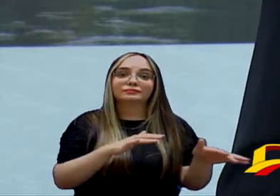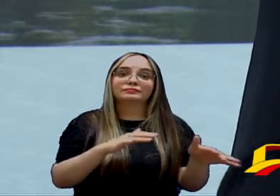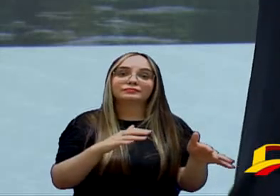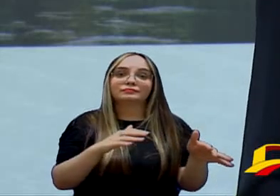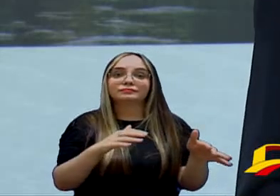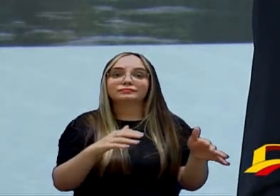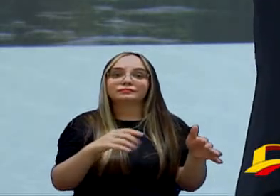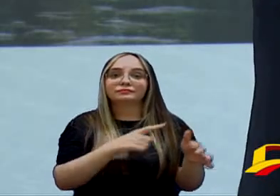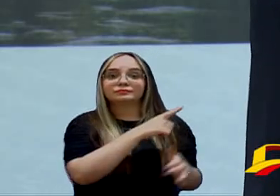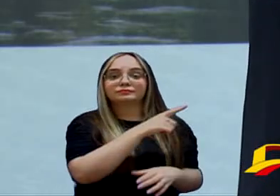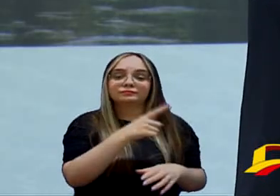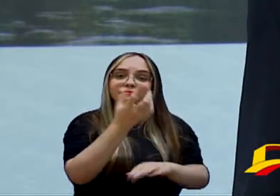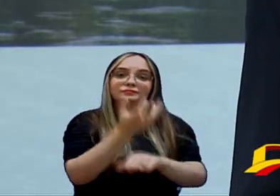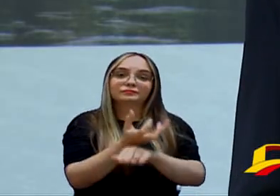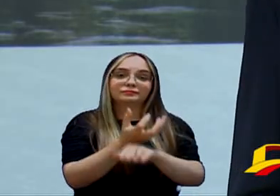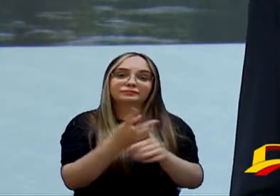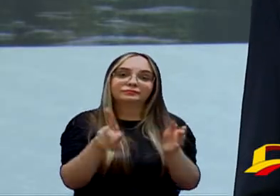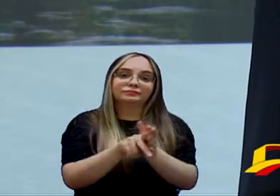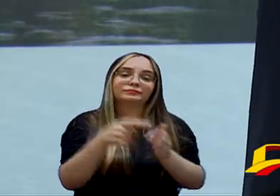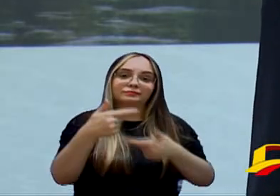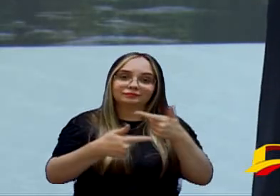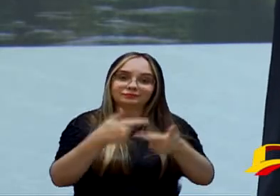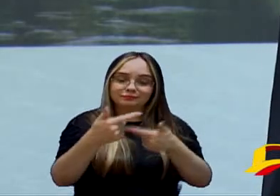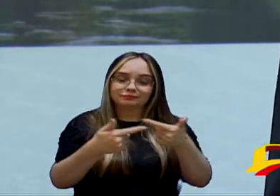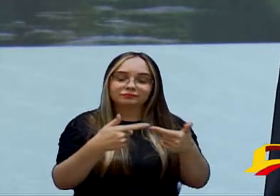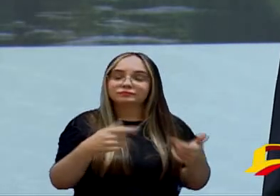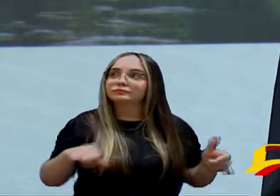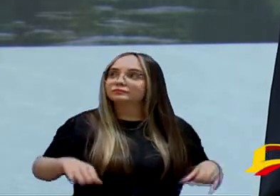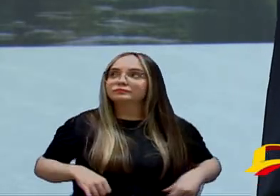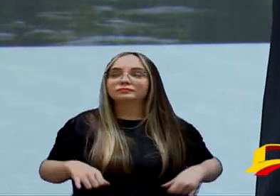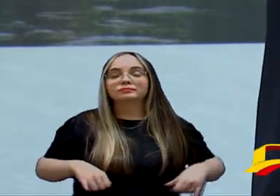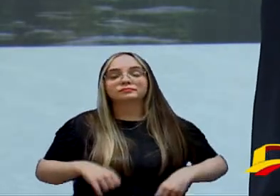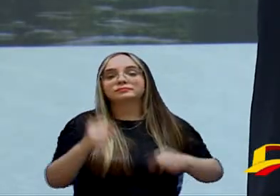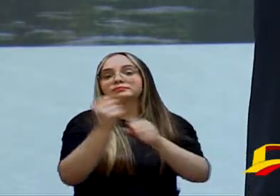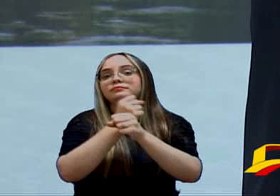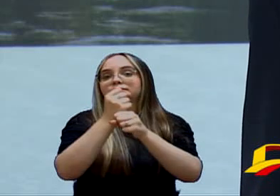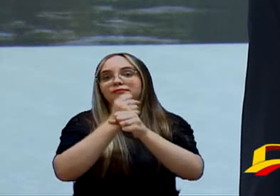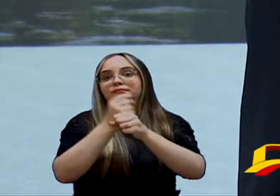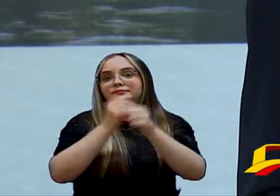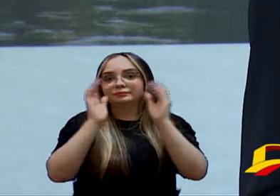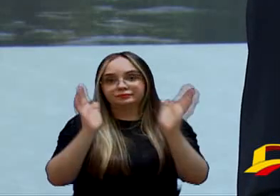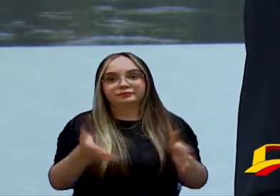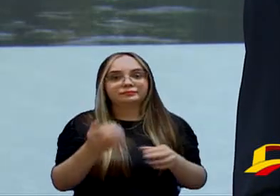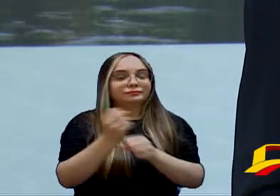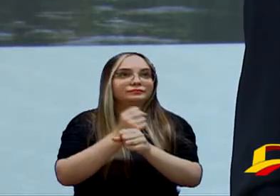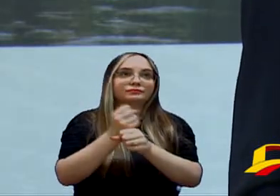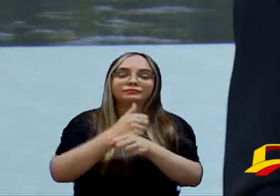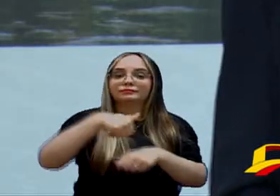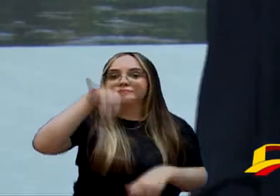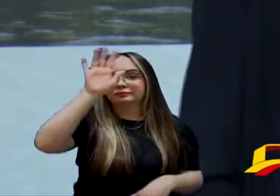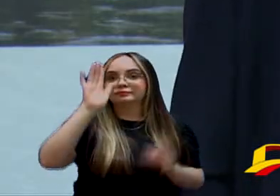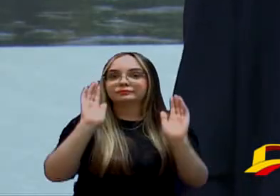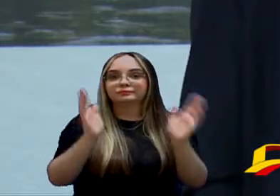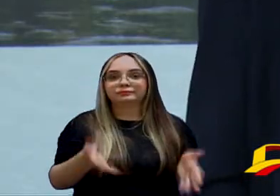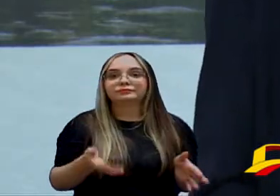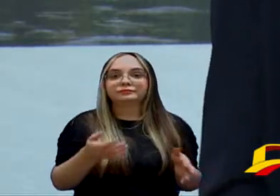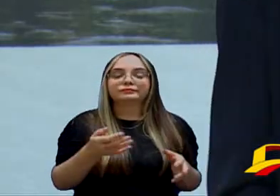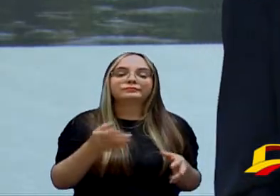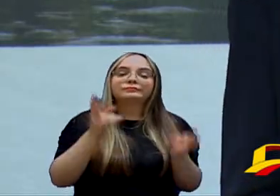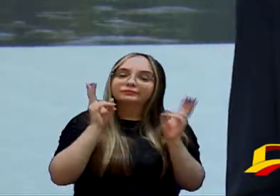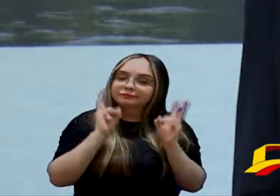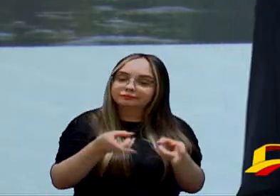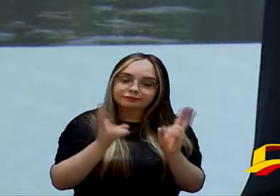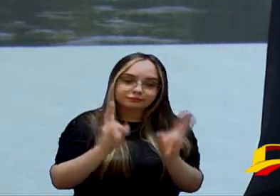da Praça do Trabalhador É um sofrimento que se arrasta por anos décadas toda vez